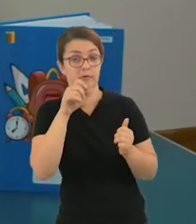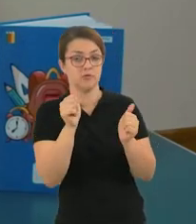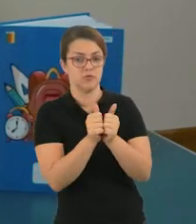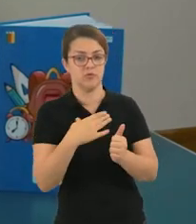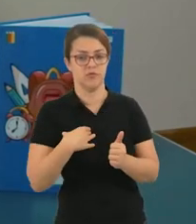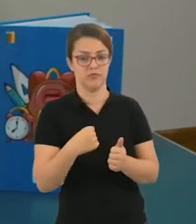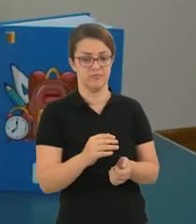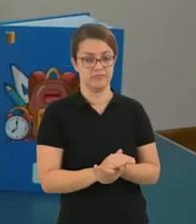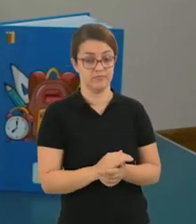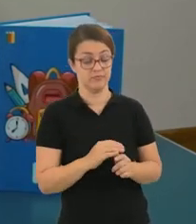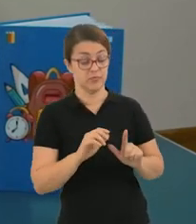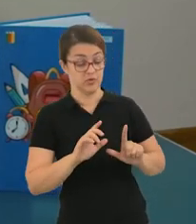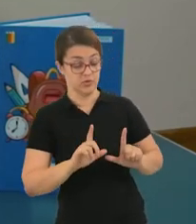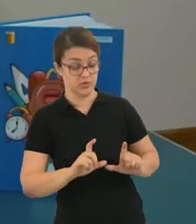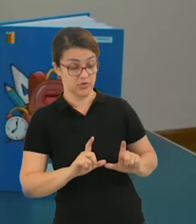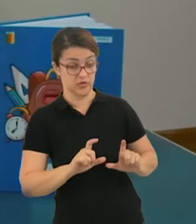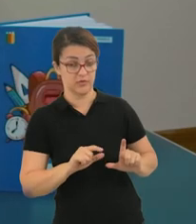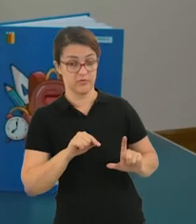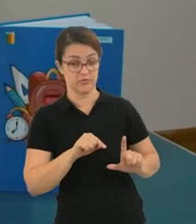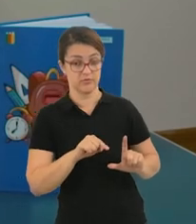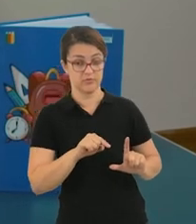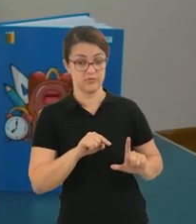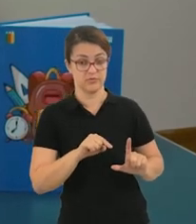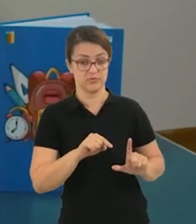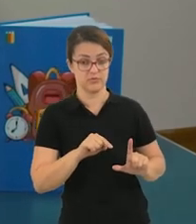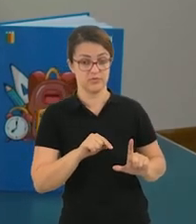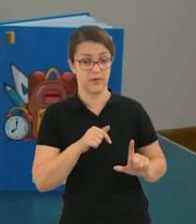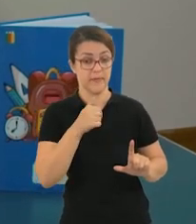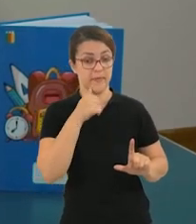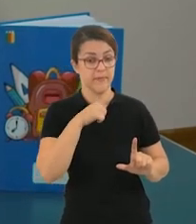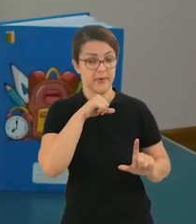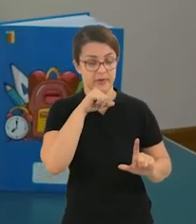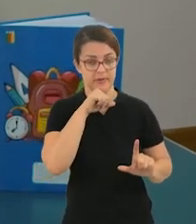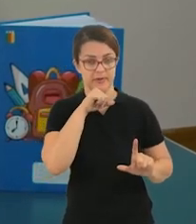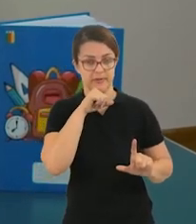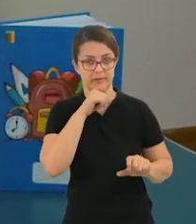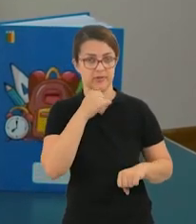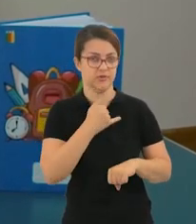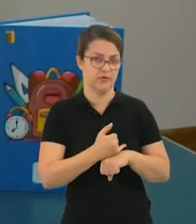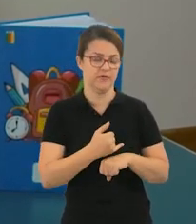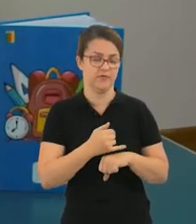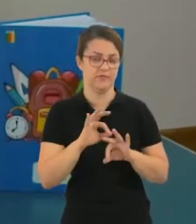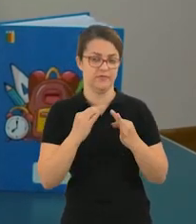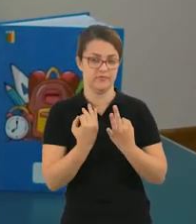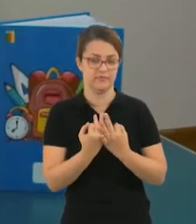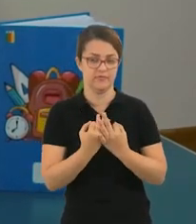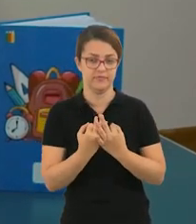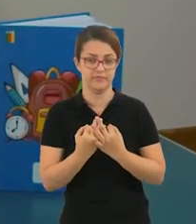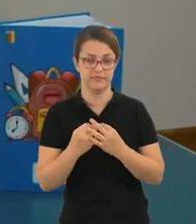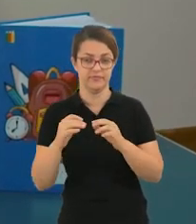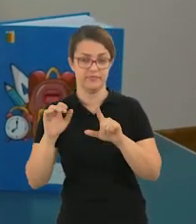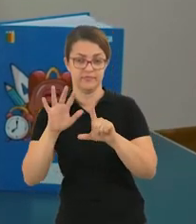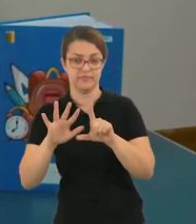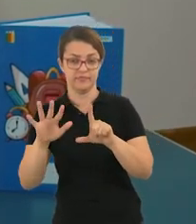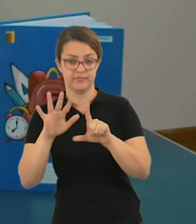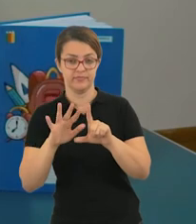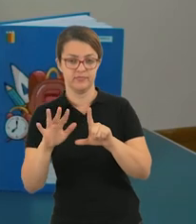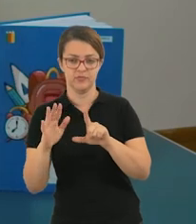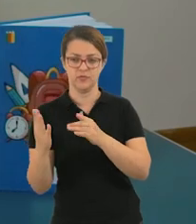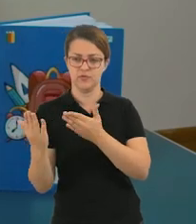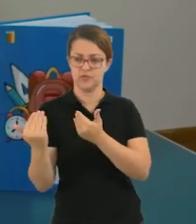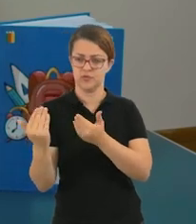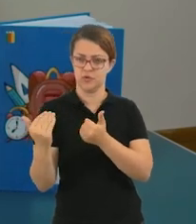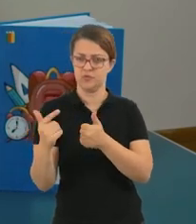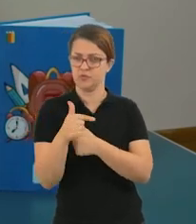família. Aqui embaixo já não tem o pai, a mãe é a chefe de família. Aqui mostra um casal bem jovem,